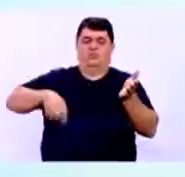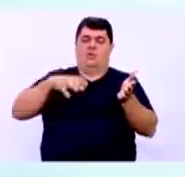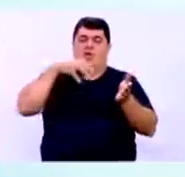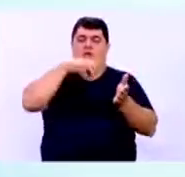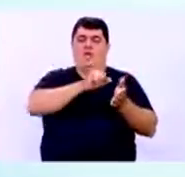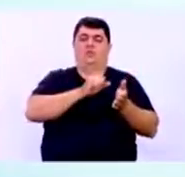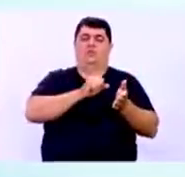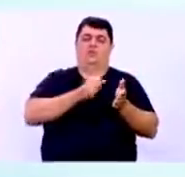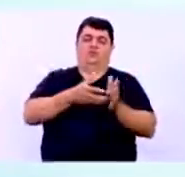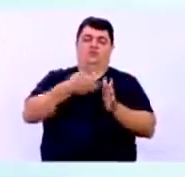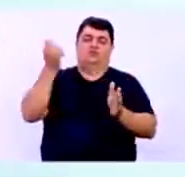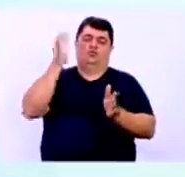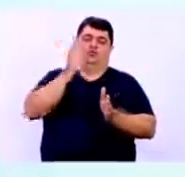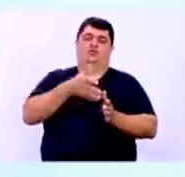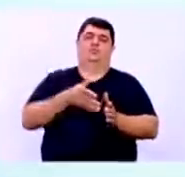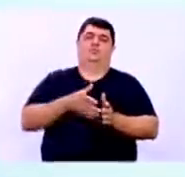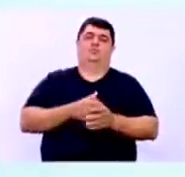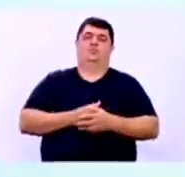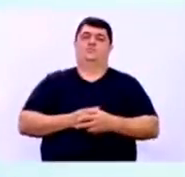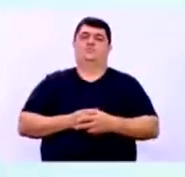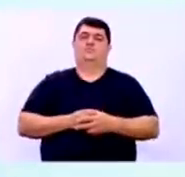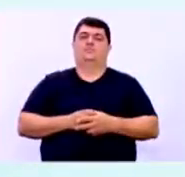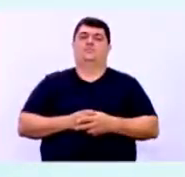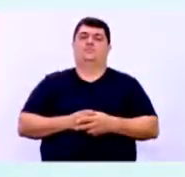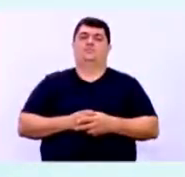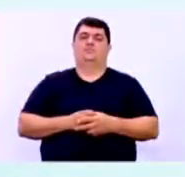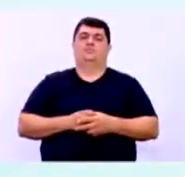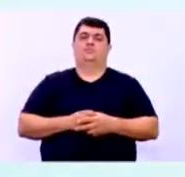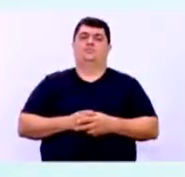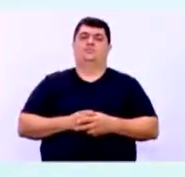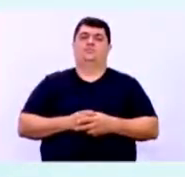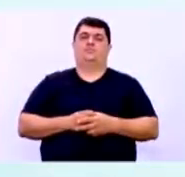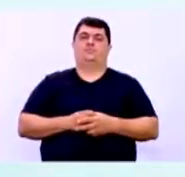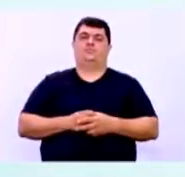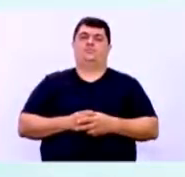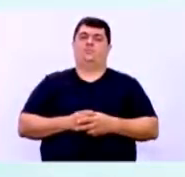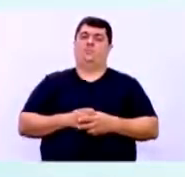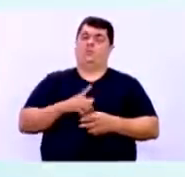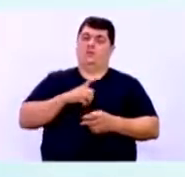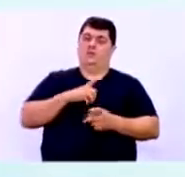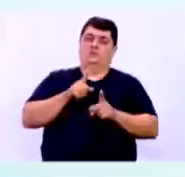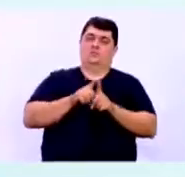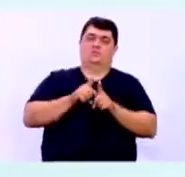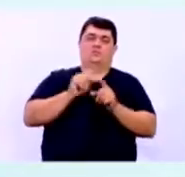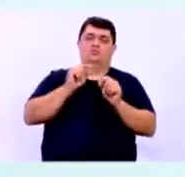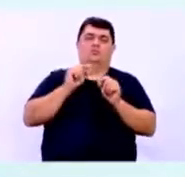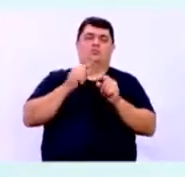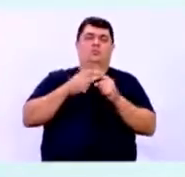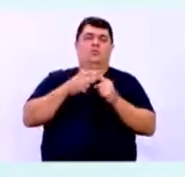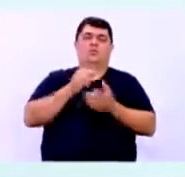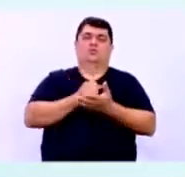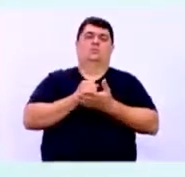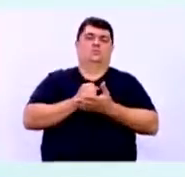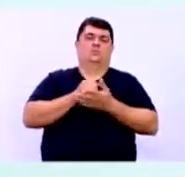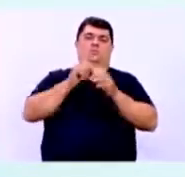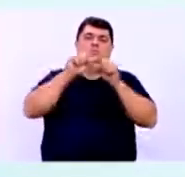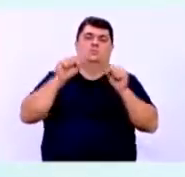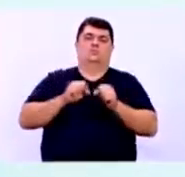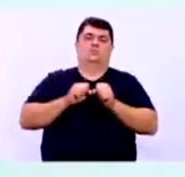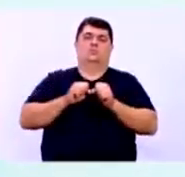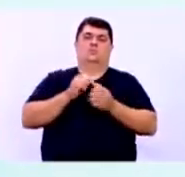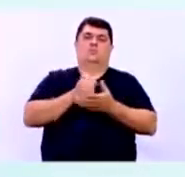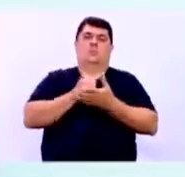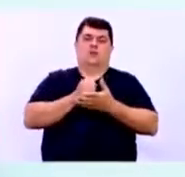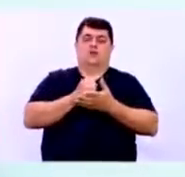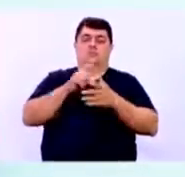o processo já identificou que saiu o leite. E com isso, o que nos ajuda esse processo informatizado? Ajuda